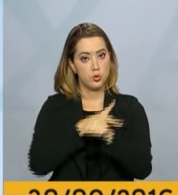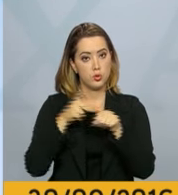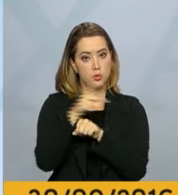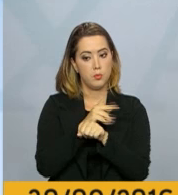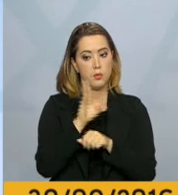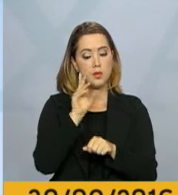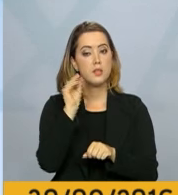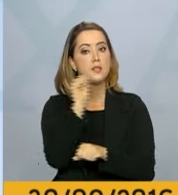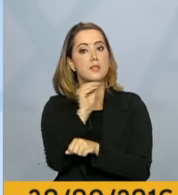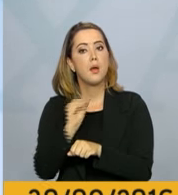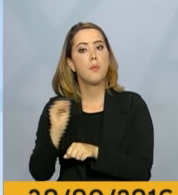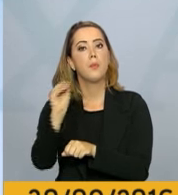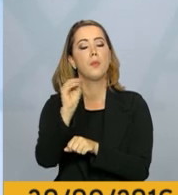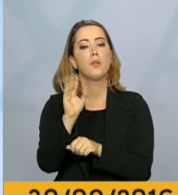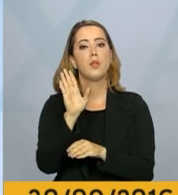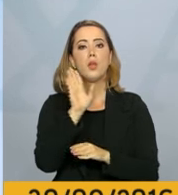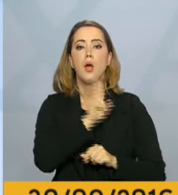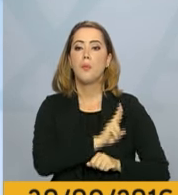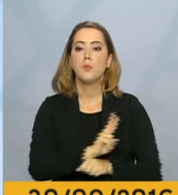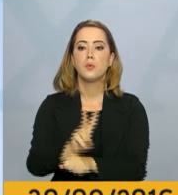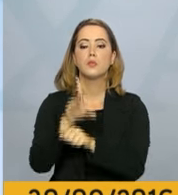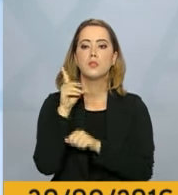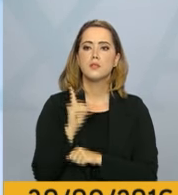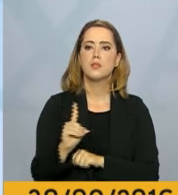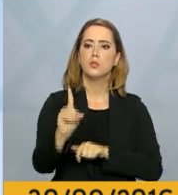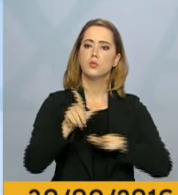dos direitos trabalhistas, por exemplo, passa pela